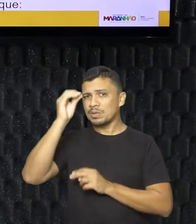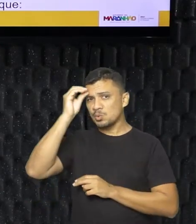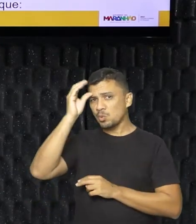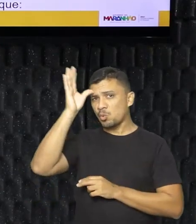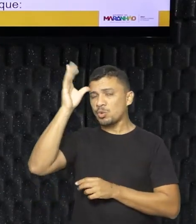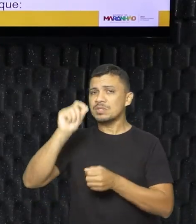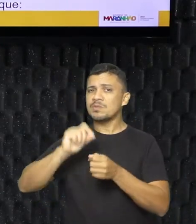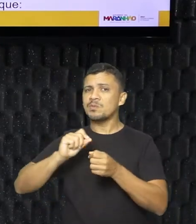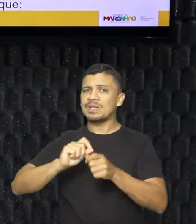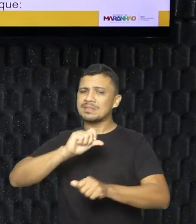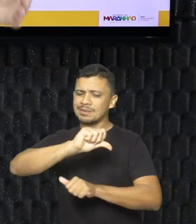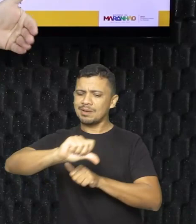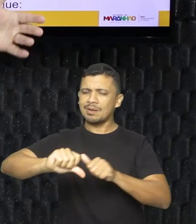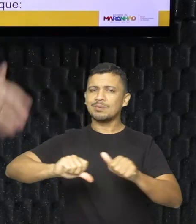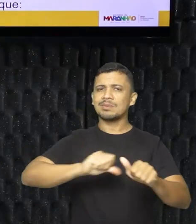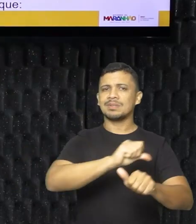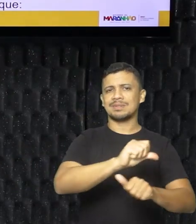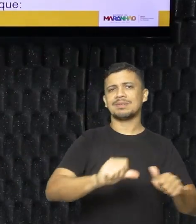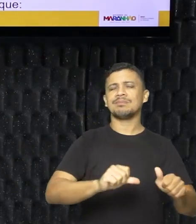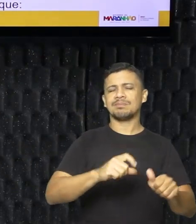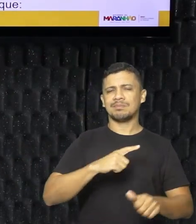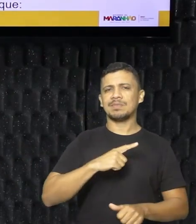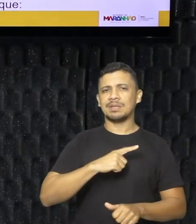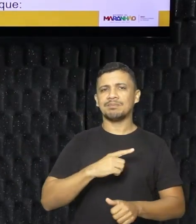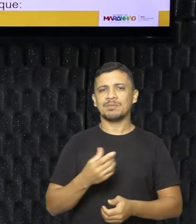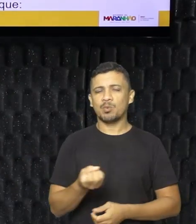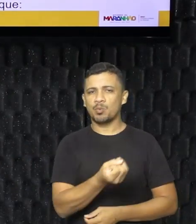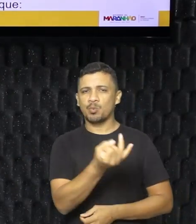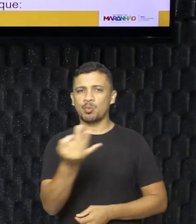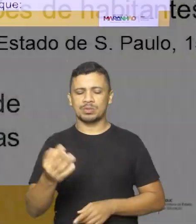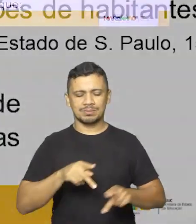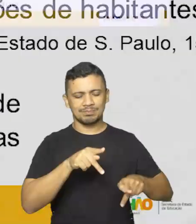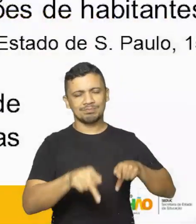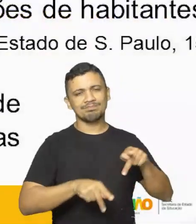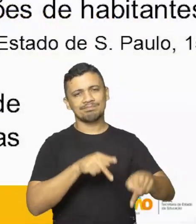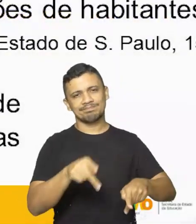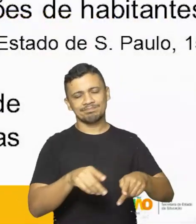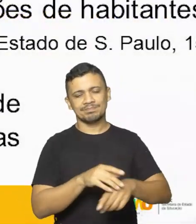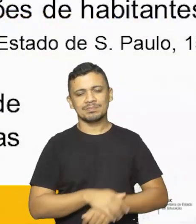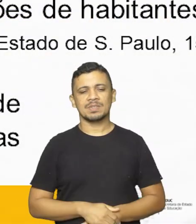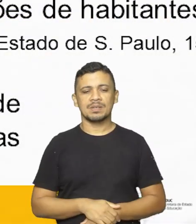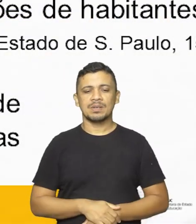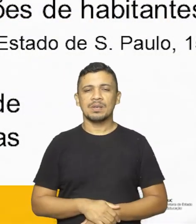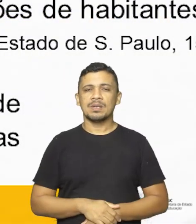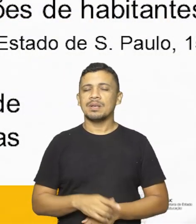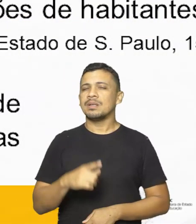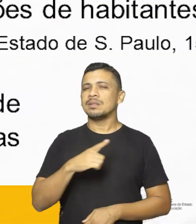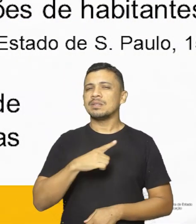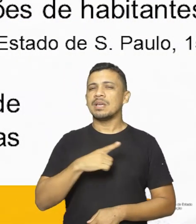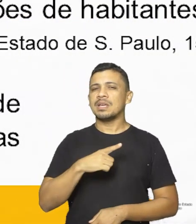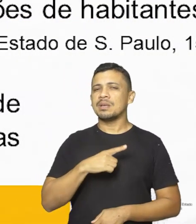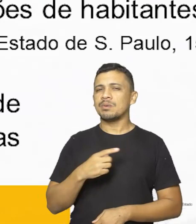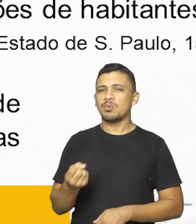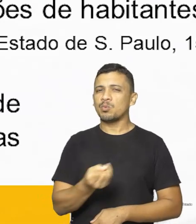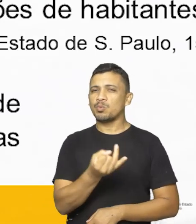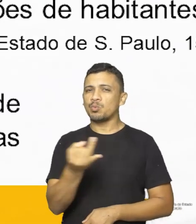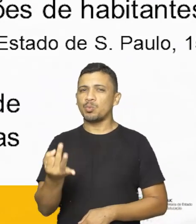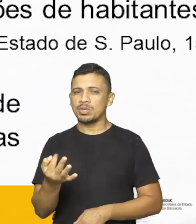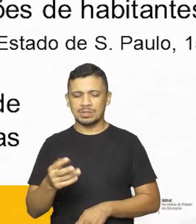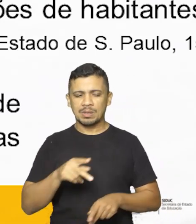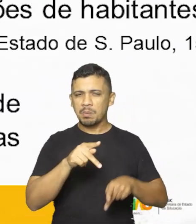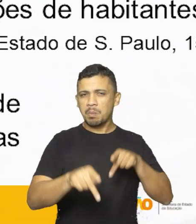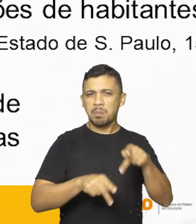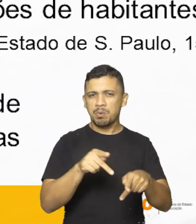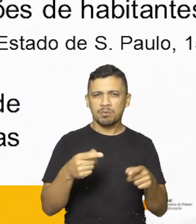E aí a gente está passando por essa transição demográfica. Entre os motivos da diminuição do ritmo de crescimento